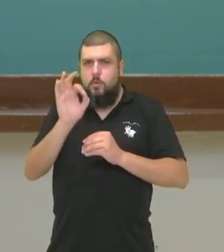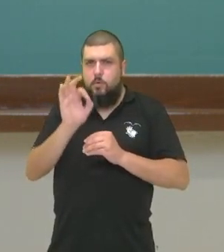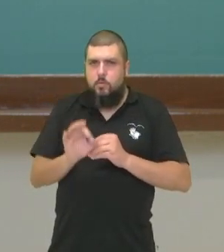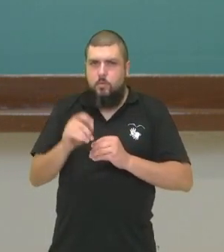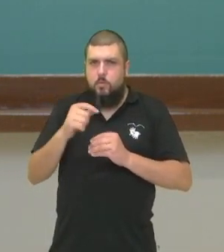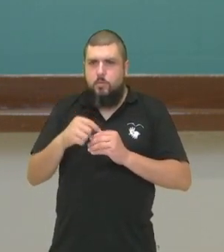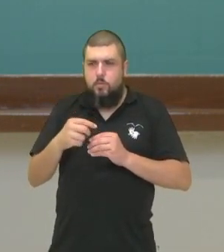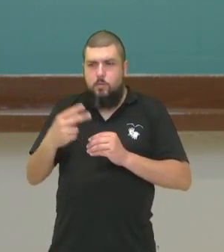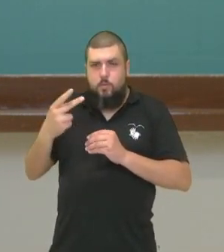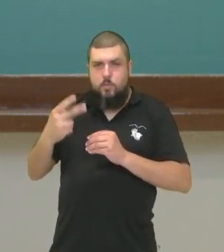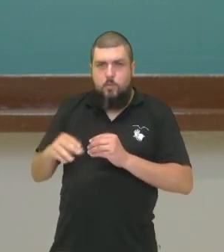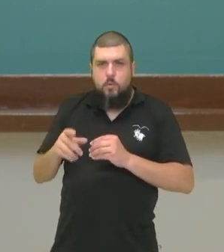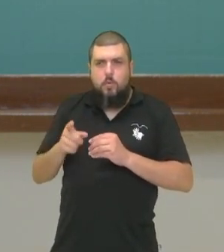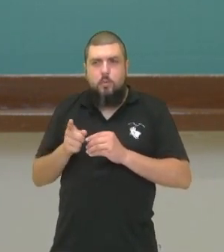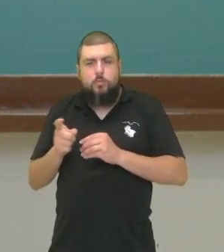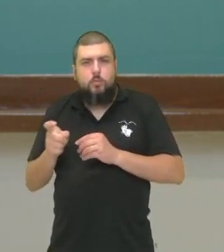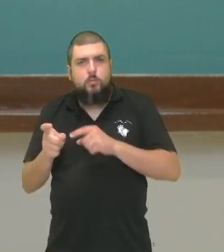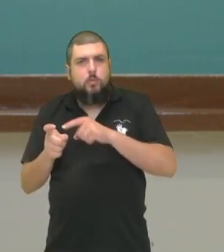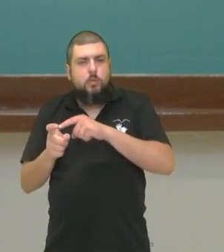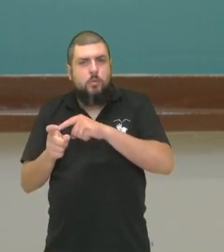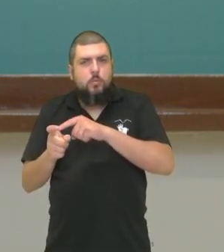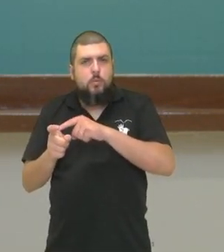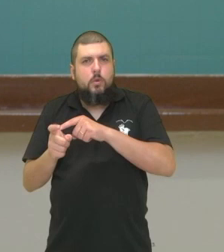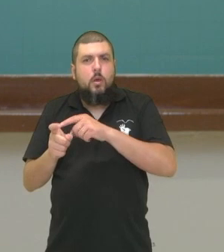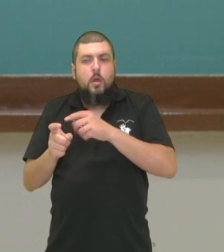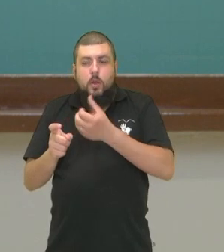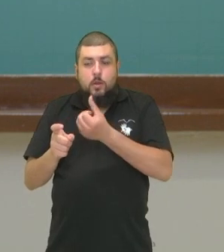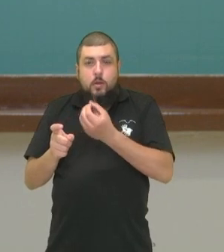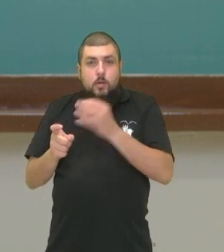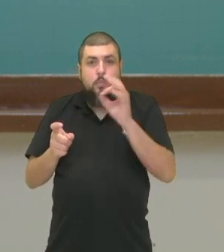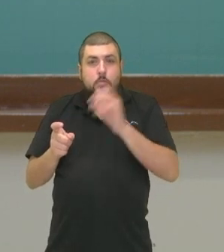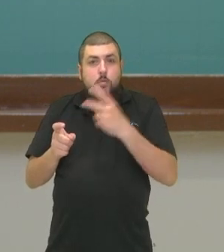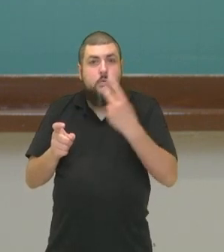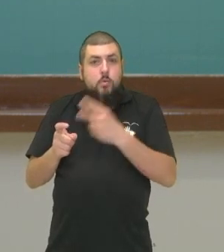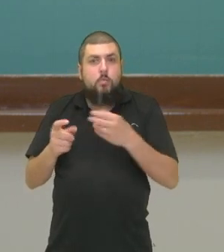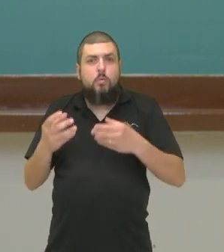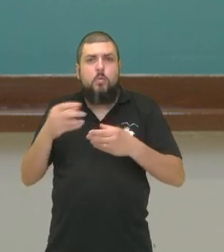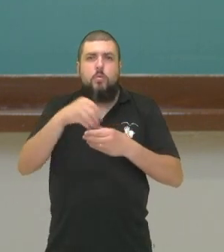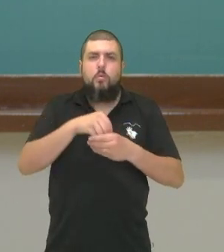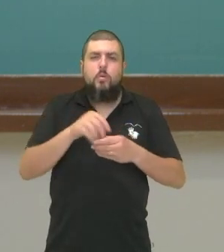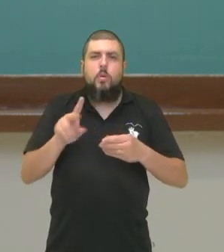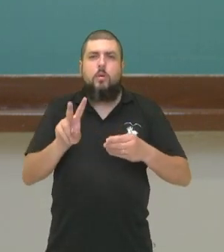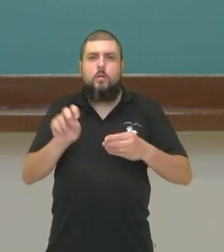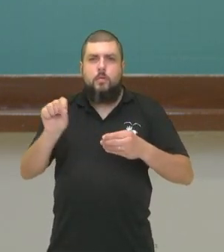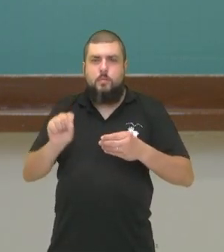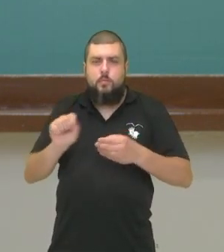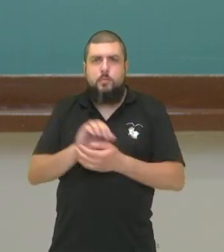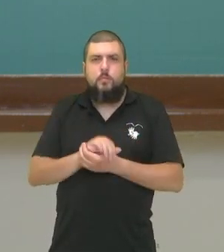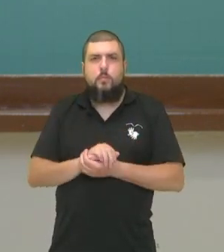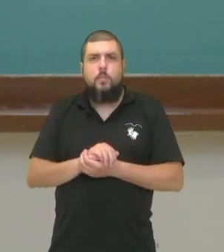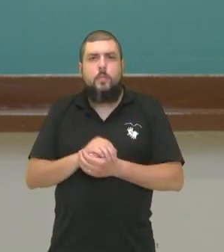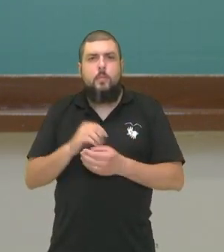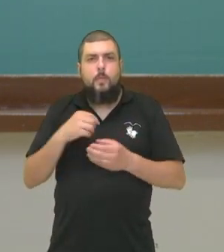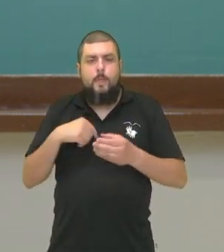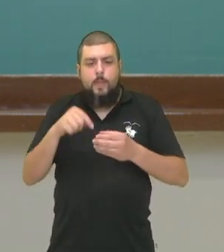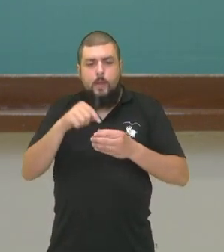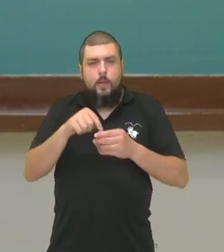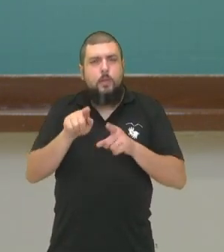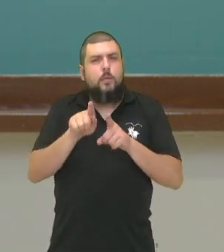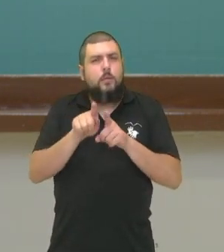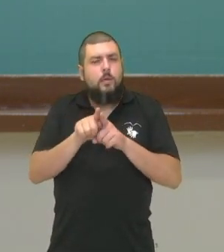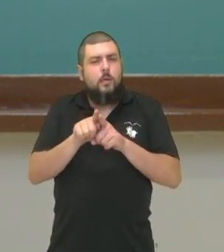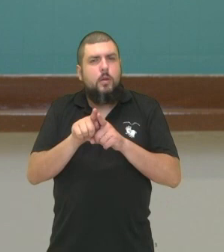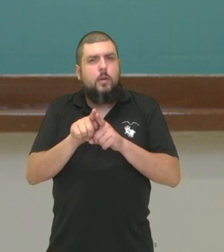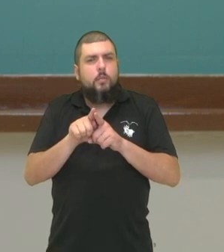do sêmen é produzido pela vesícula seminal. E ele também produz um carboidrato